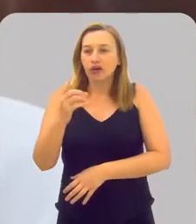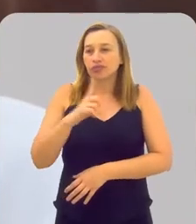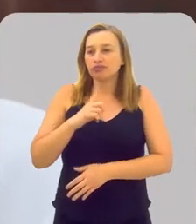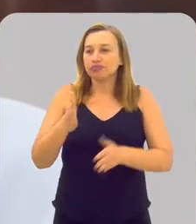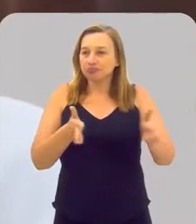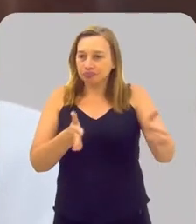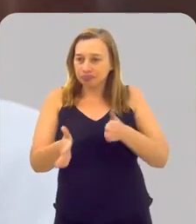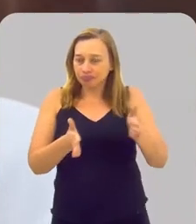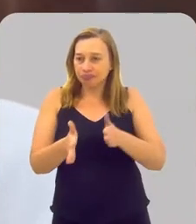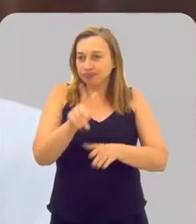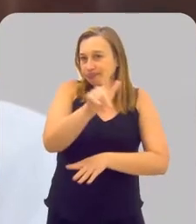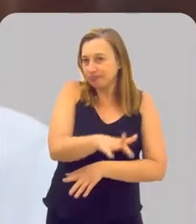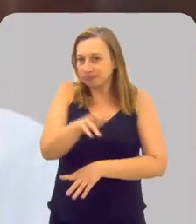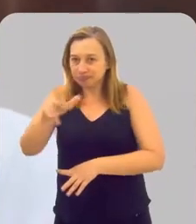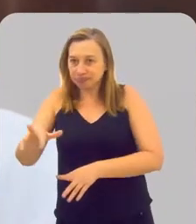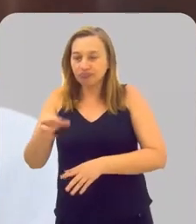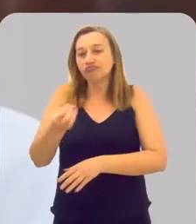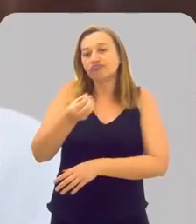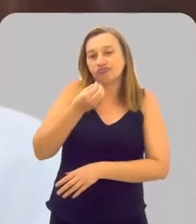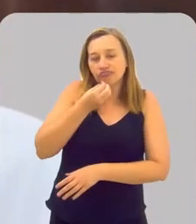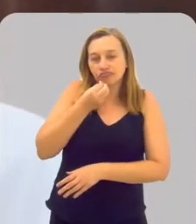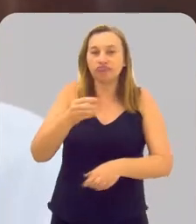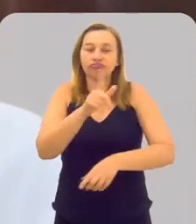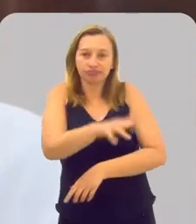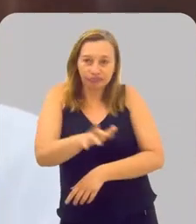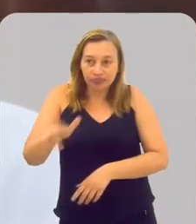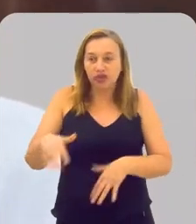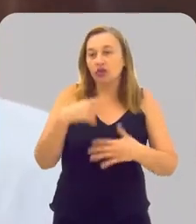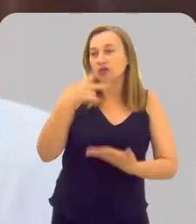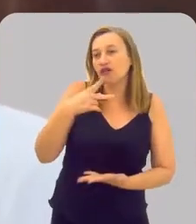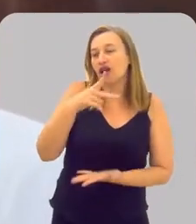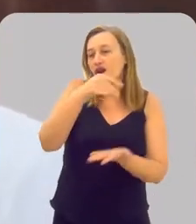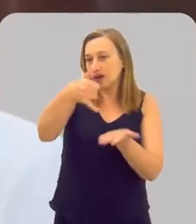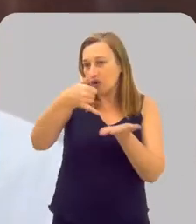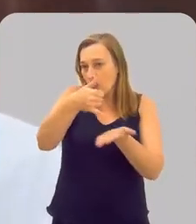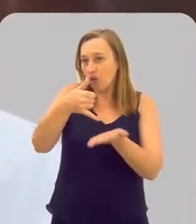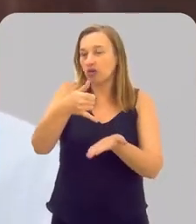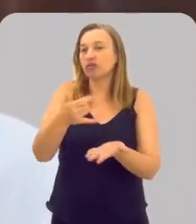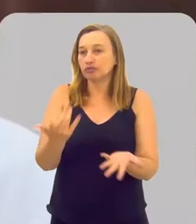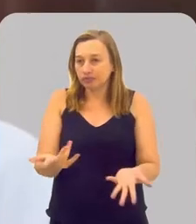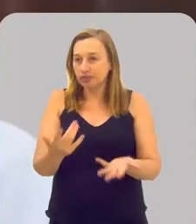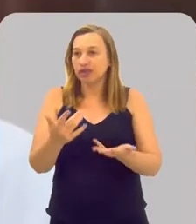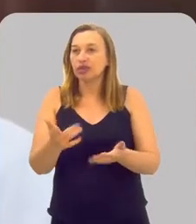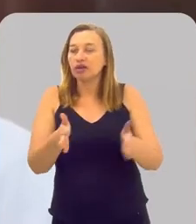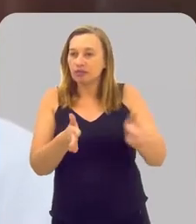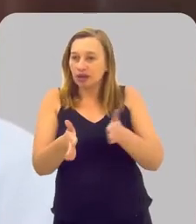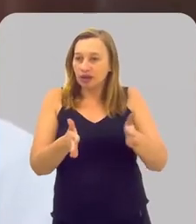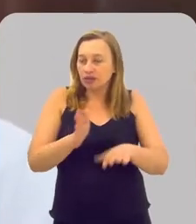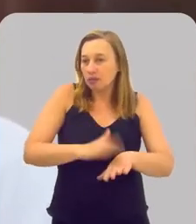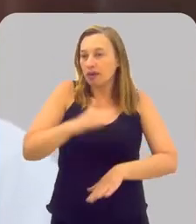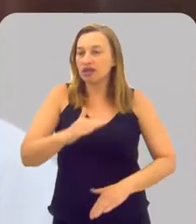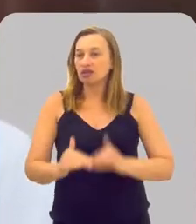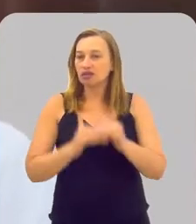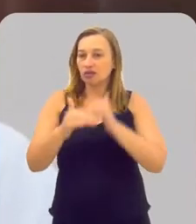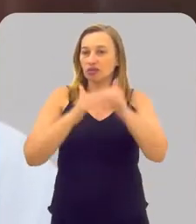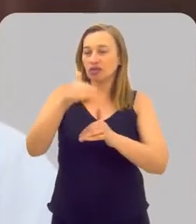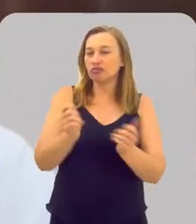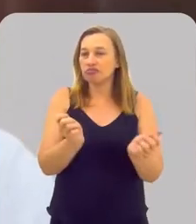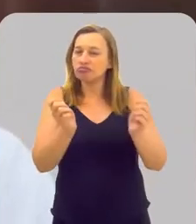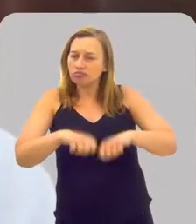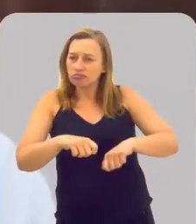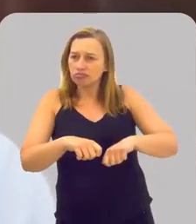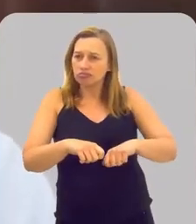oportunidades elas têm prazos diferentes e oportunidades diferentes. Quando a gente fala em eólicas offshore, a gente tem um prazo maior para o desenvolvimento